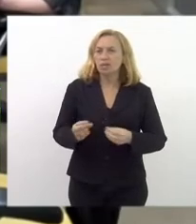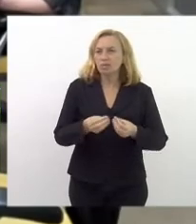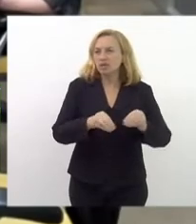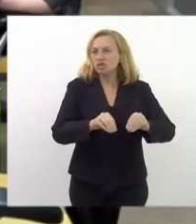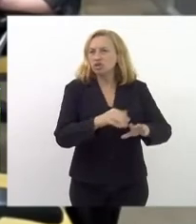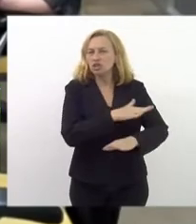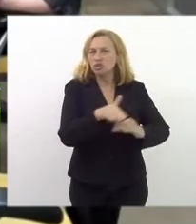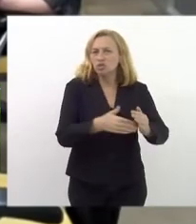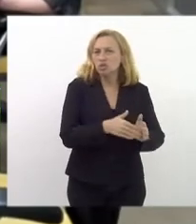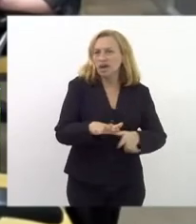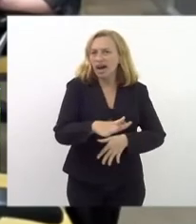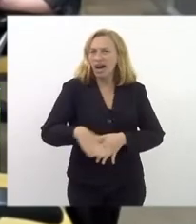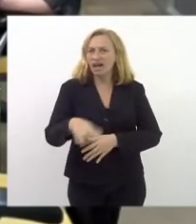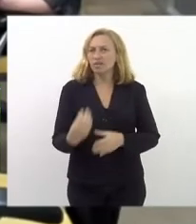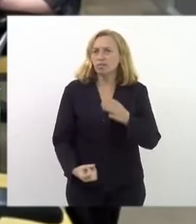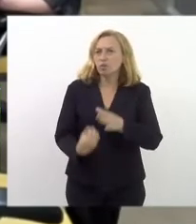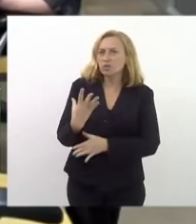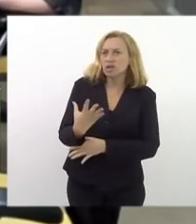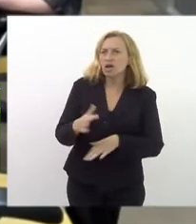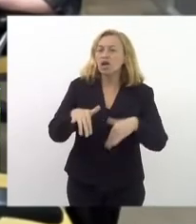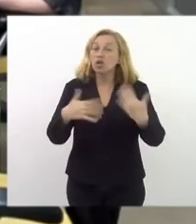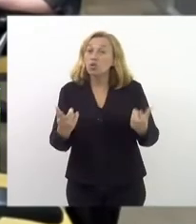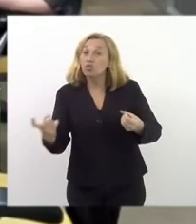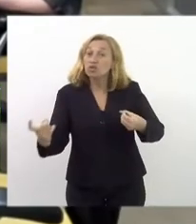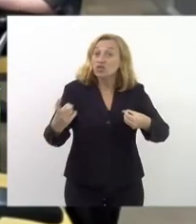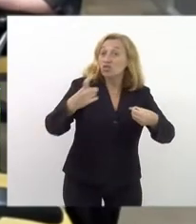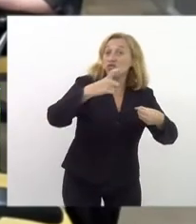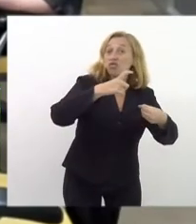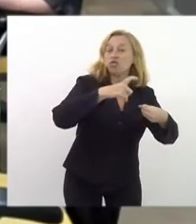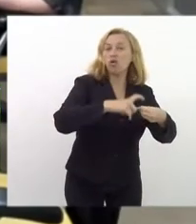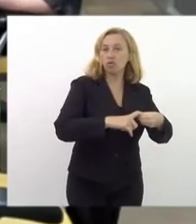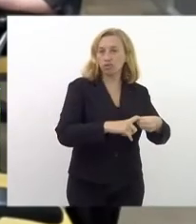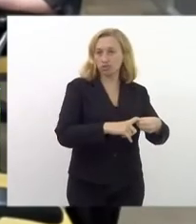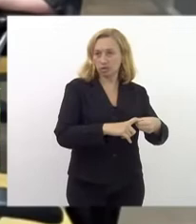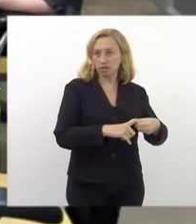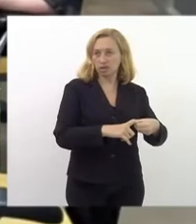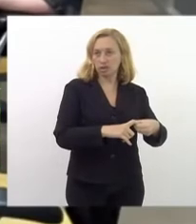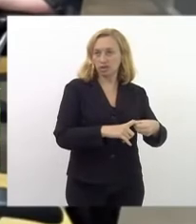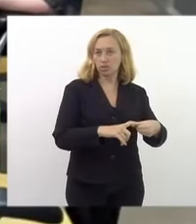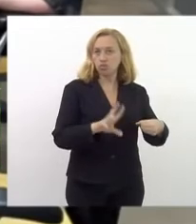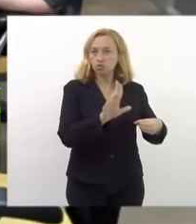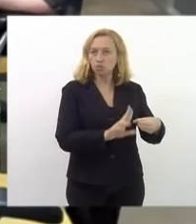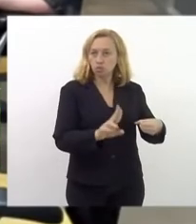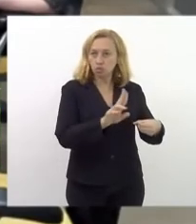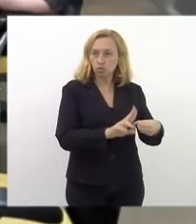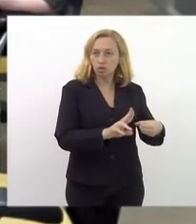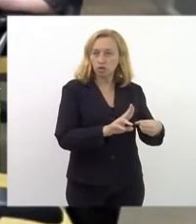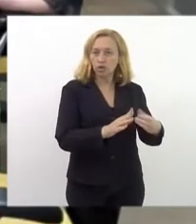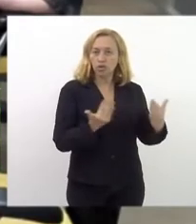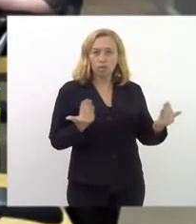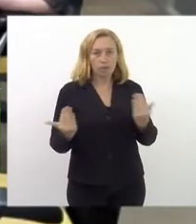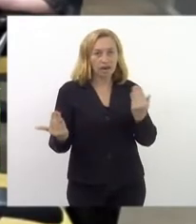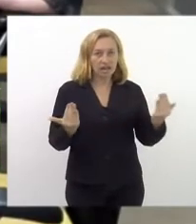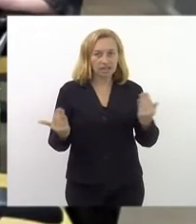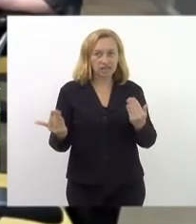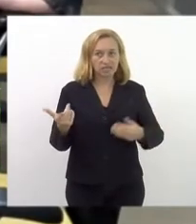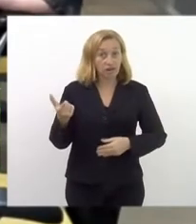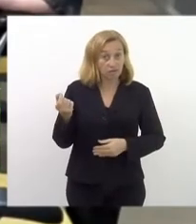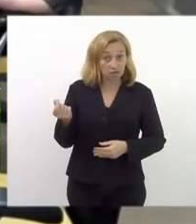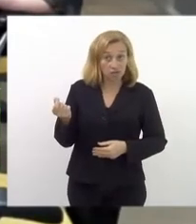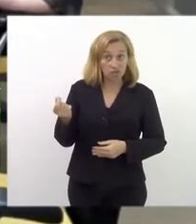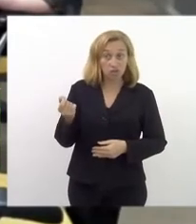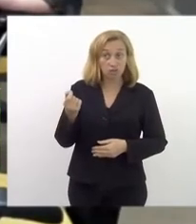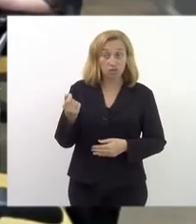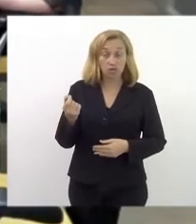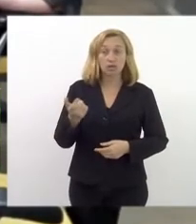produtivo. E quando você retoma essa expectativa, em 21 comparativamente a 20, quando você toma